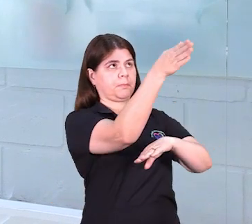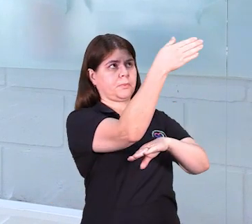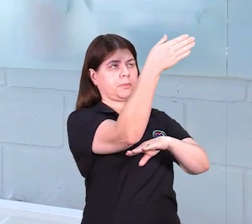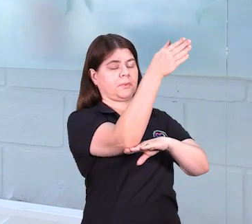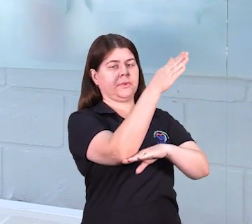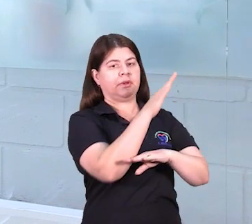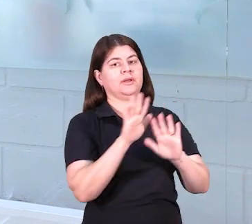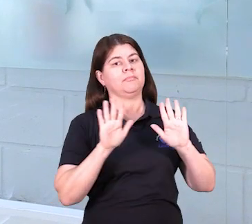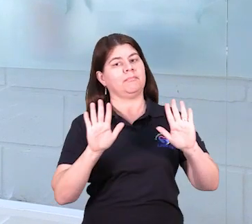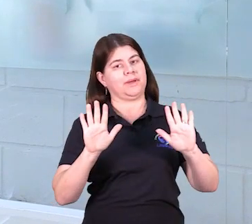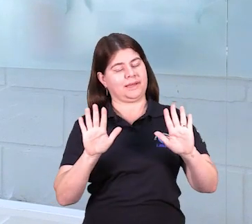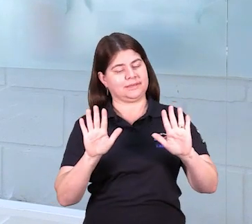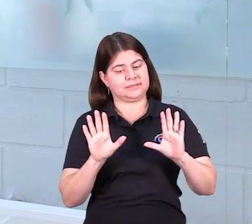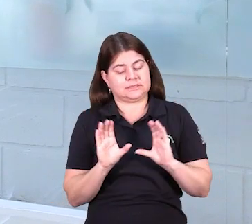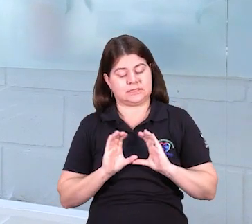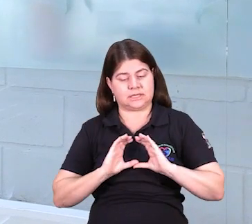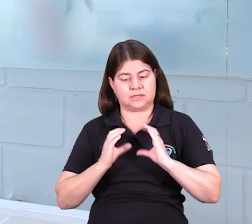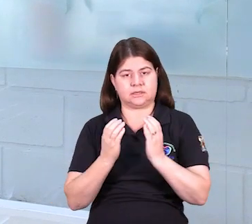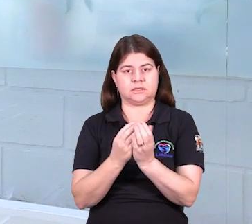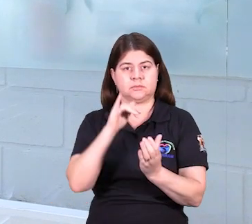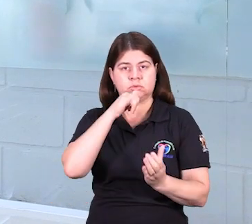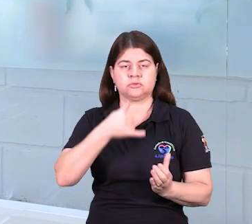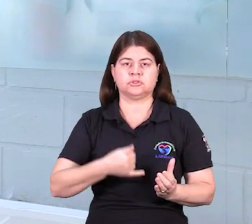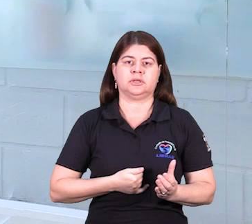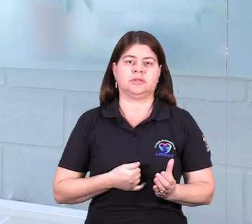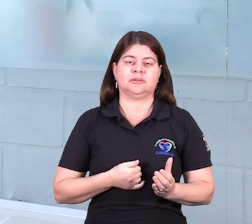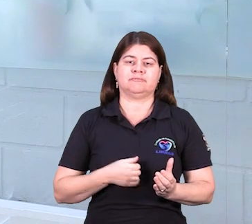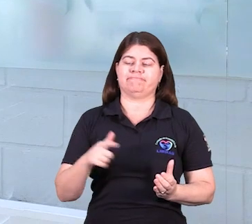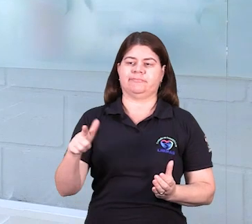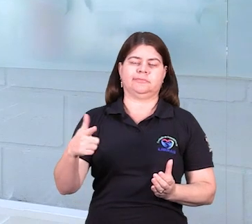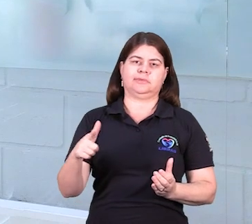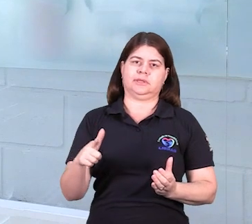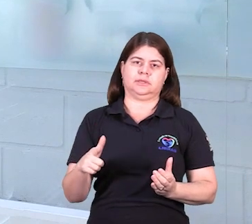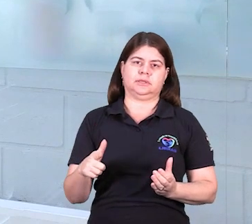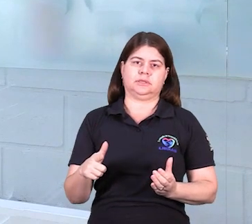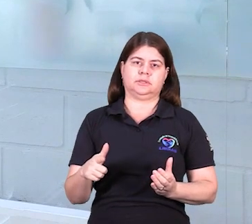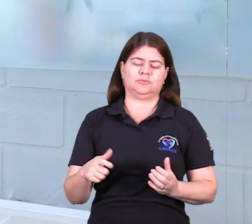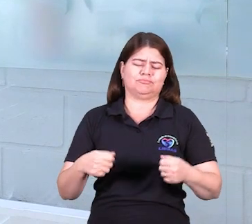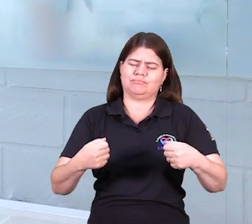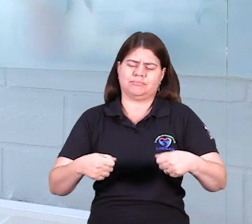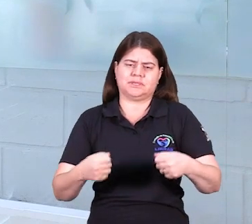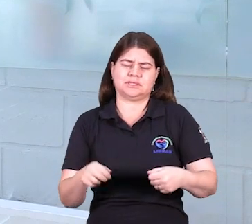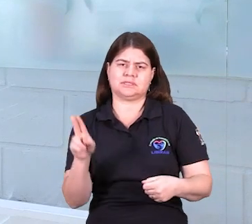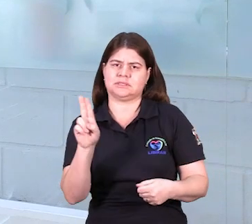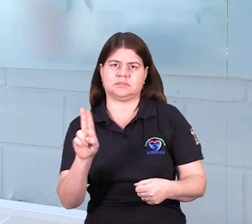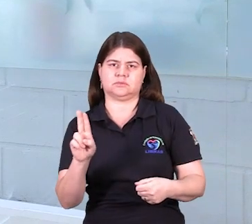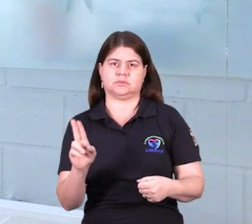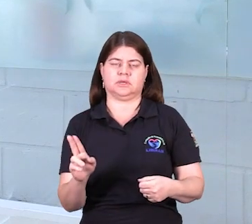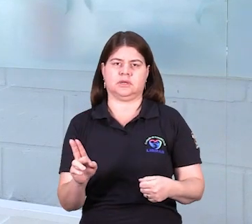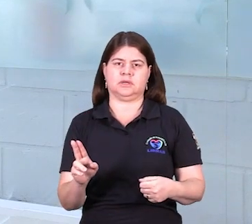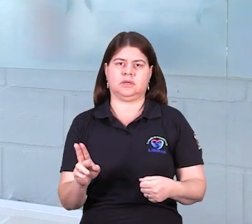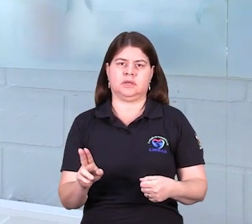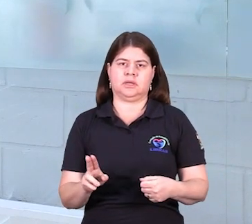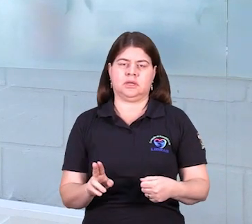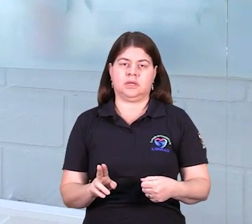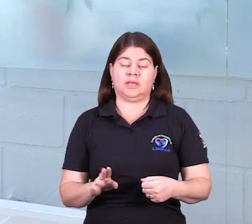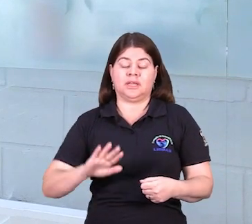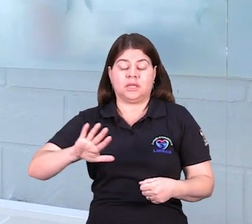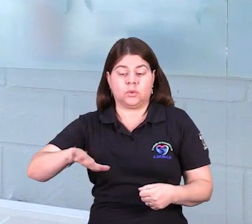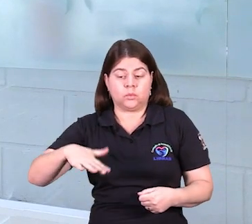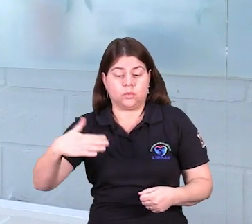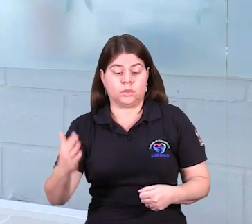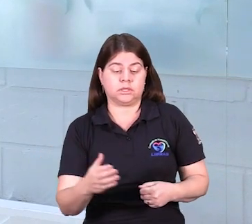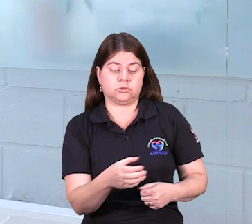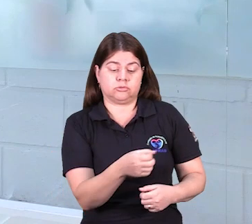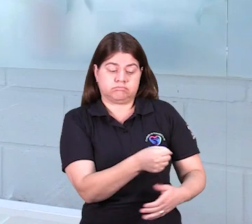da Câmara não há esse hasteamento. Então seria ilógico. E outra coisa que quando está tendo o